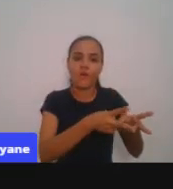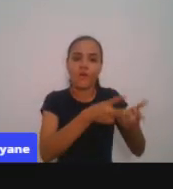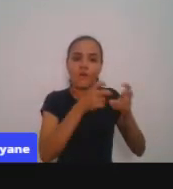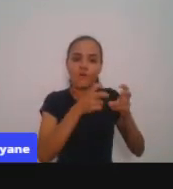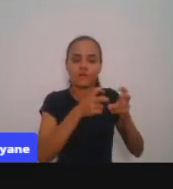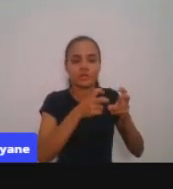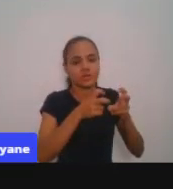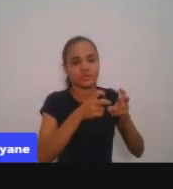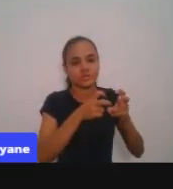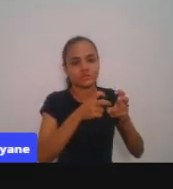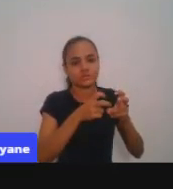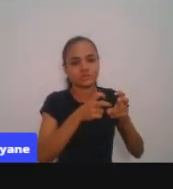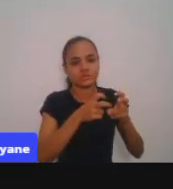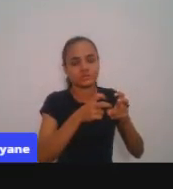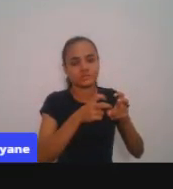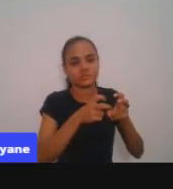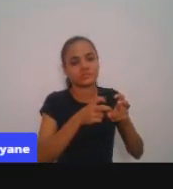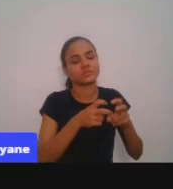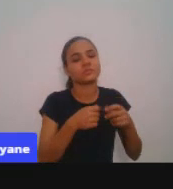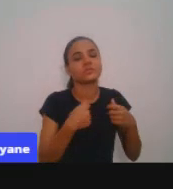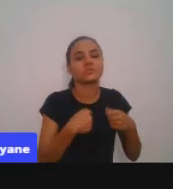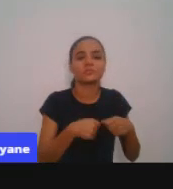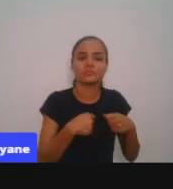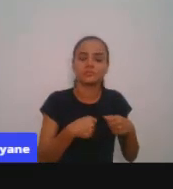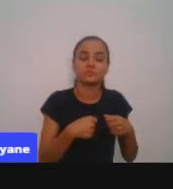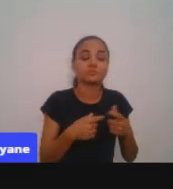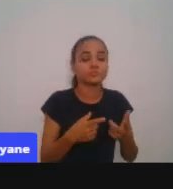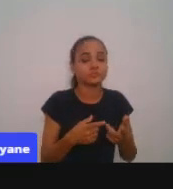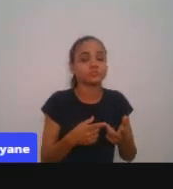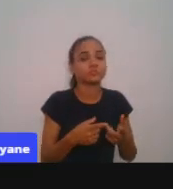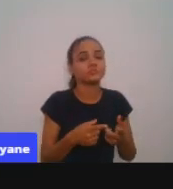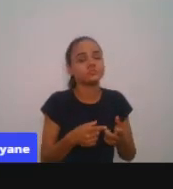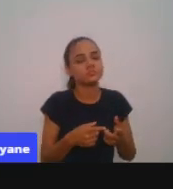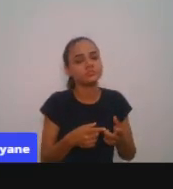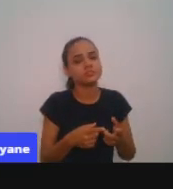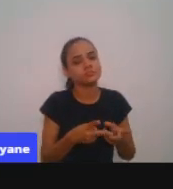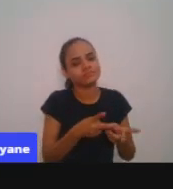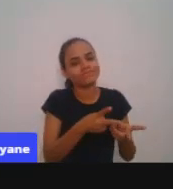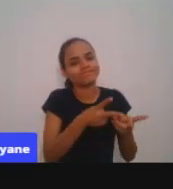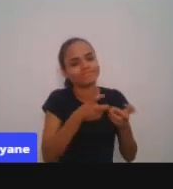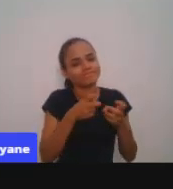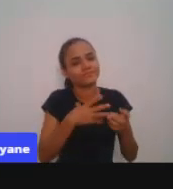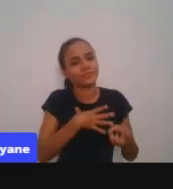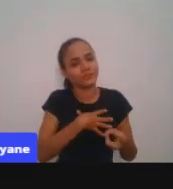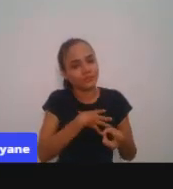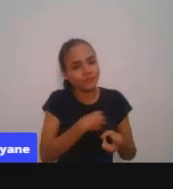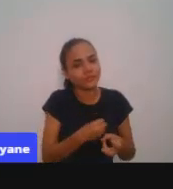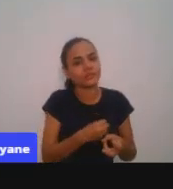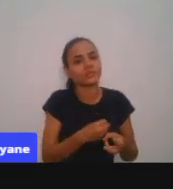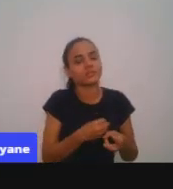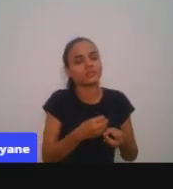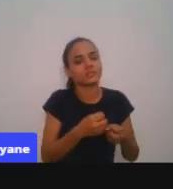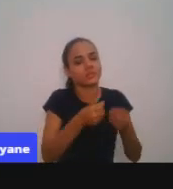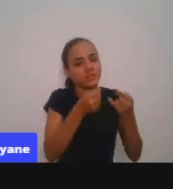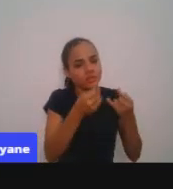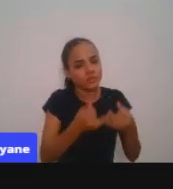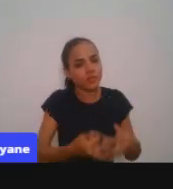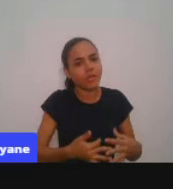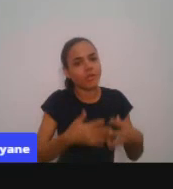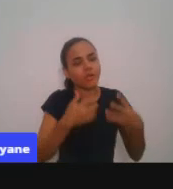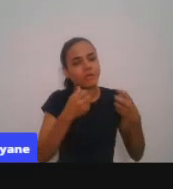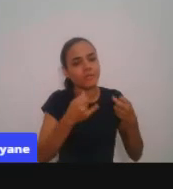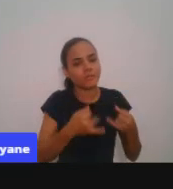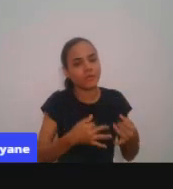Olha, escute a criança, né? Escute o seu filho, escute esse ser humano que está com você, ele